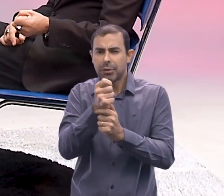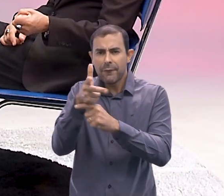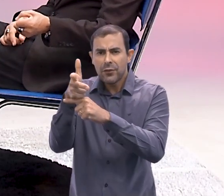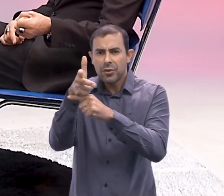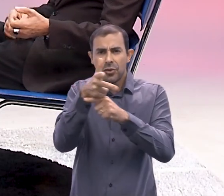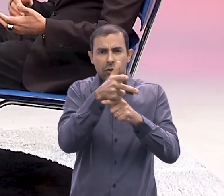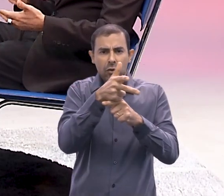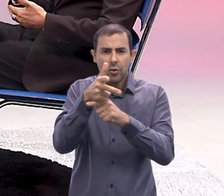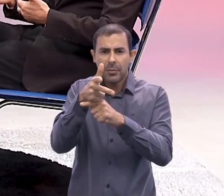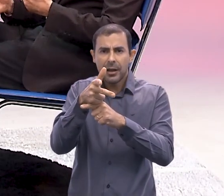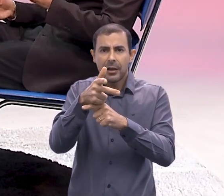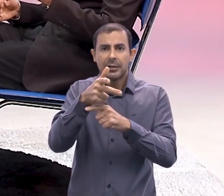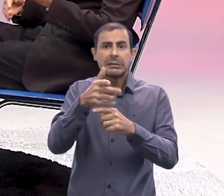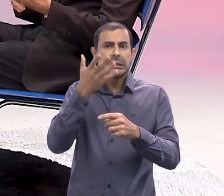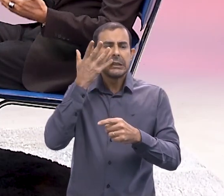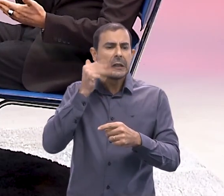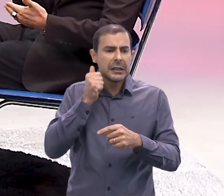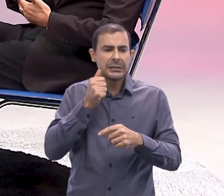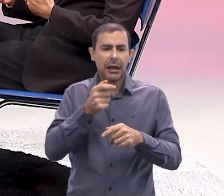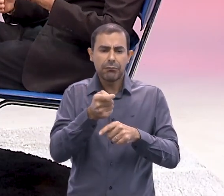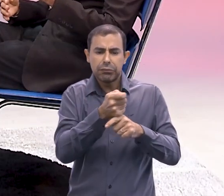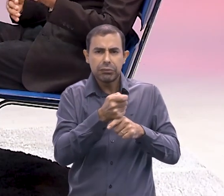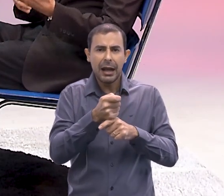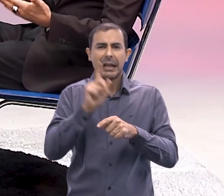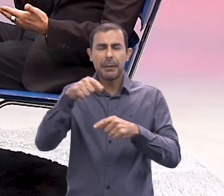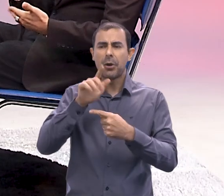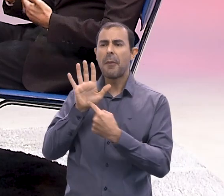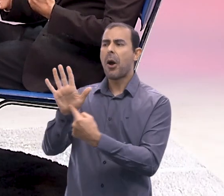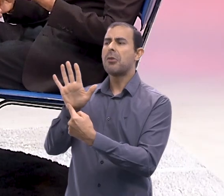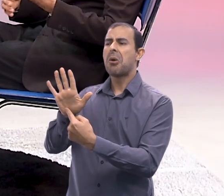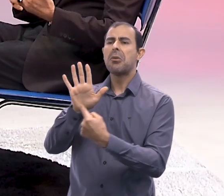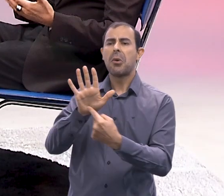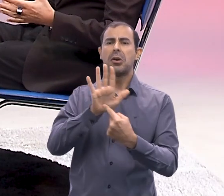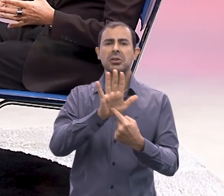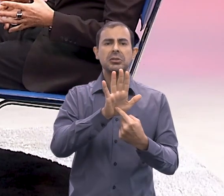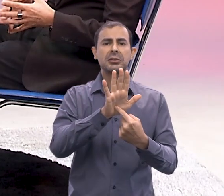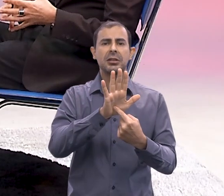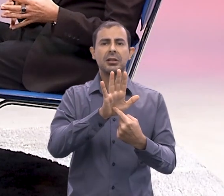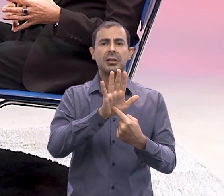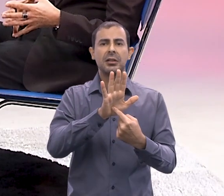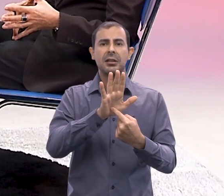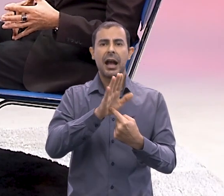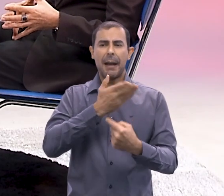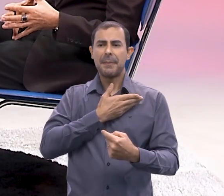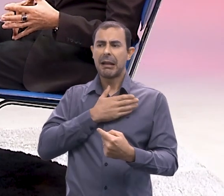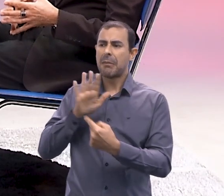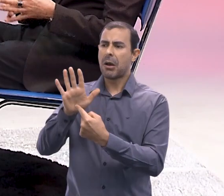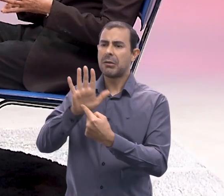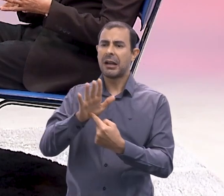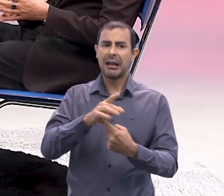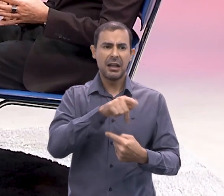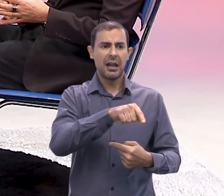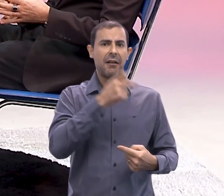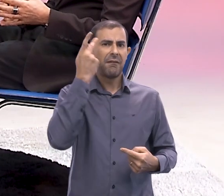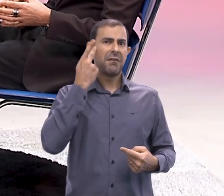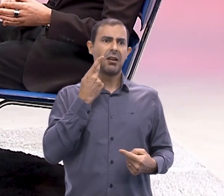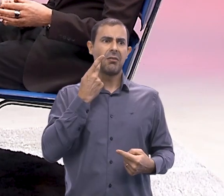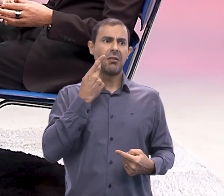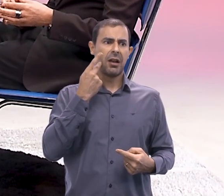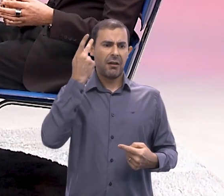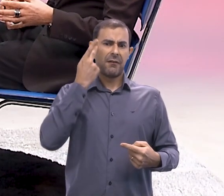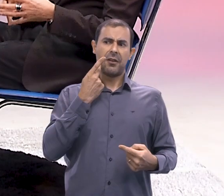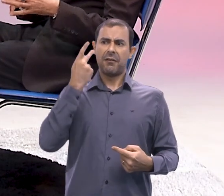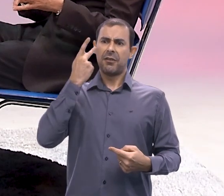suas necessidades e começam o quê? A mostrar para os colegas, a pessoa fica com vergonha, não tem com quem falar, por